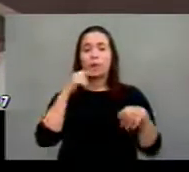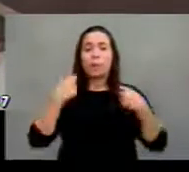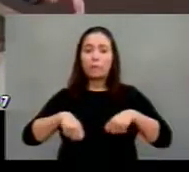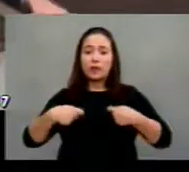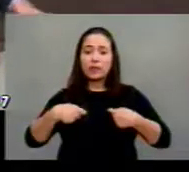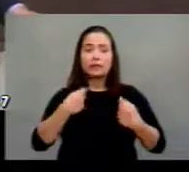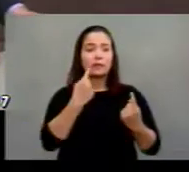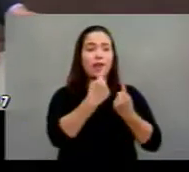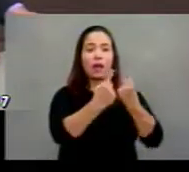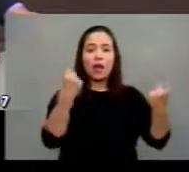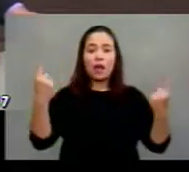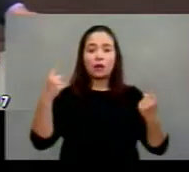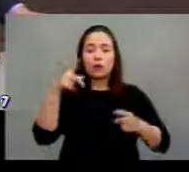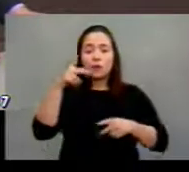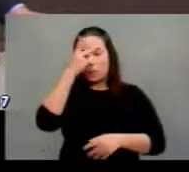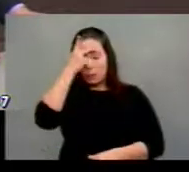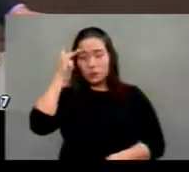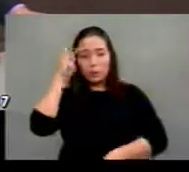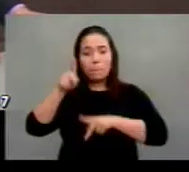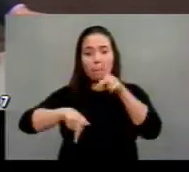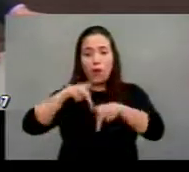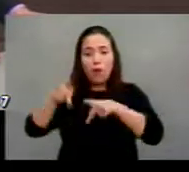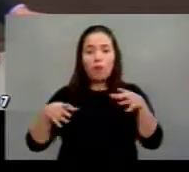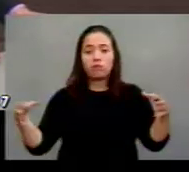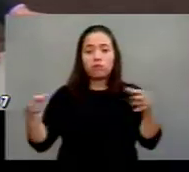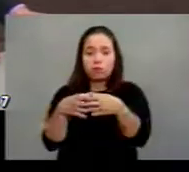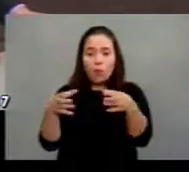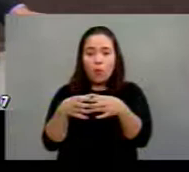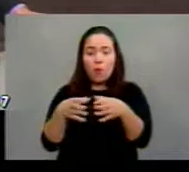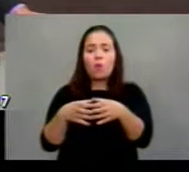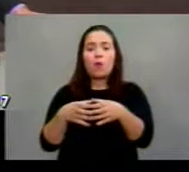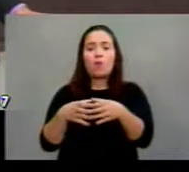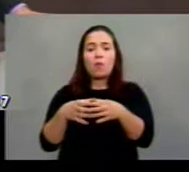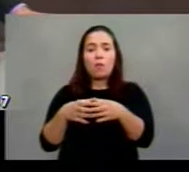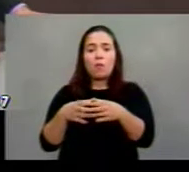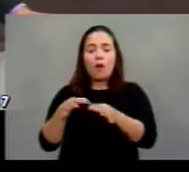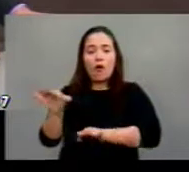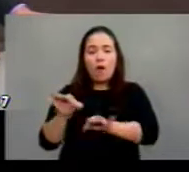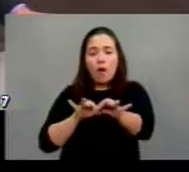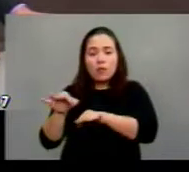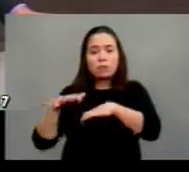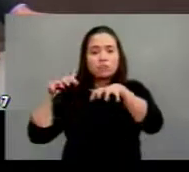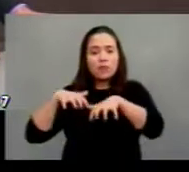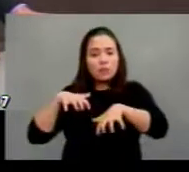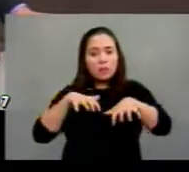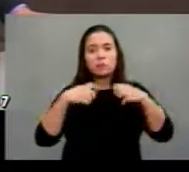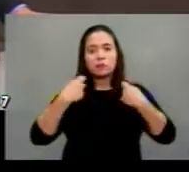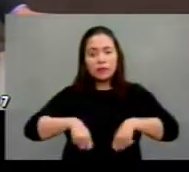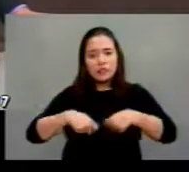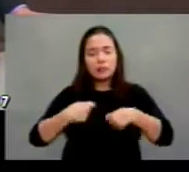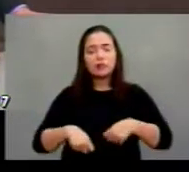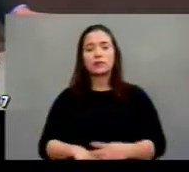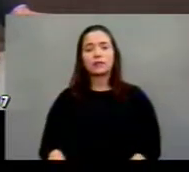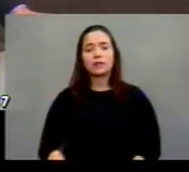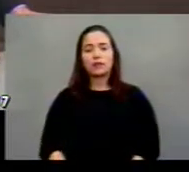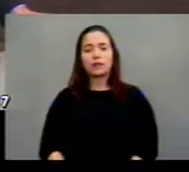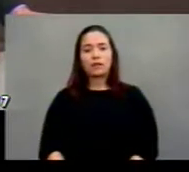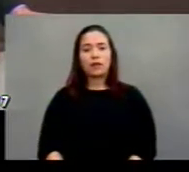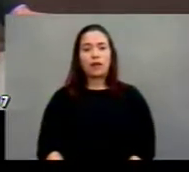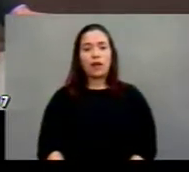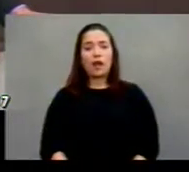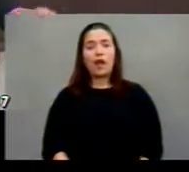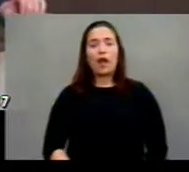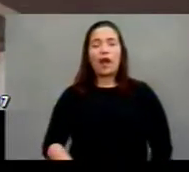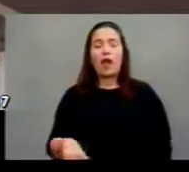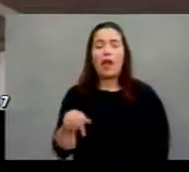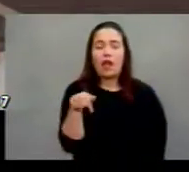própria auto-organização do povo, dos homens e mulheres, trabalhadores e trabalhadoras desse país, da classe trabalhadora. Aqui não é